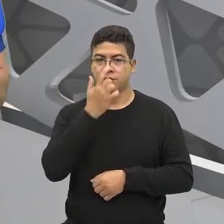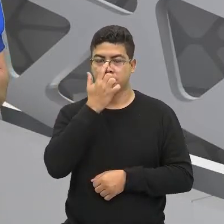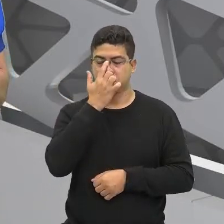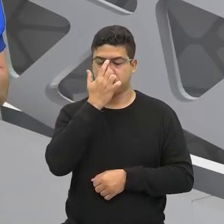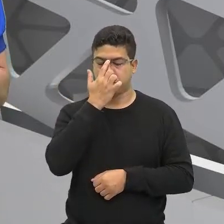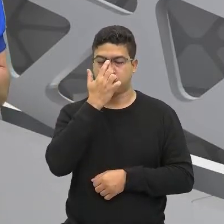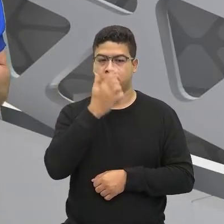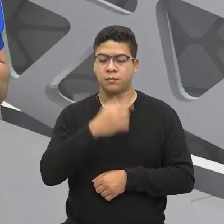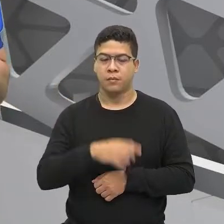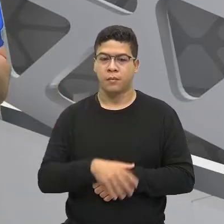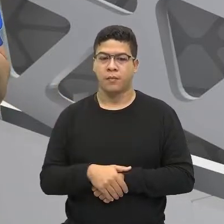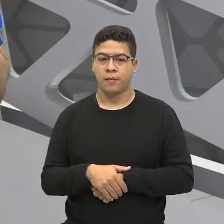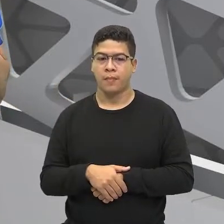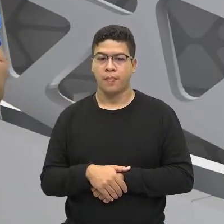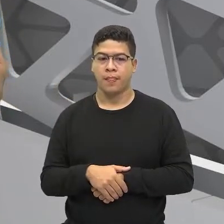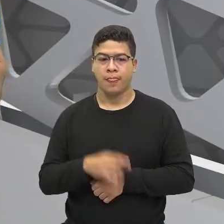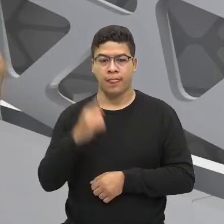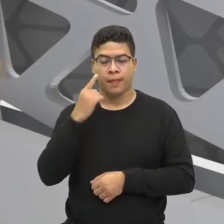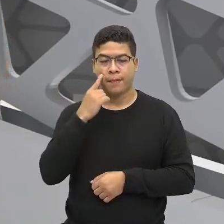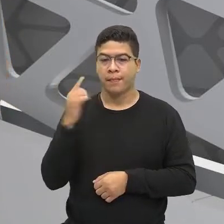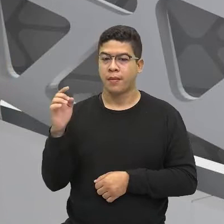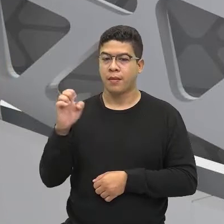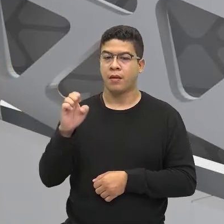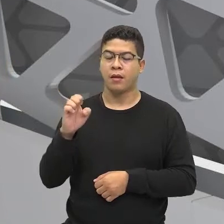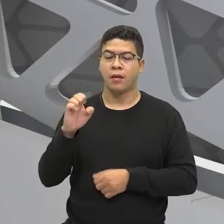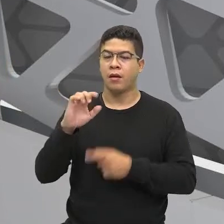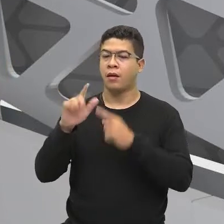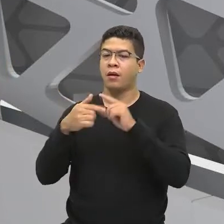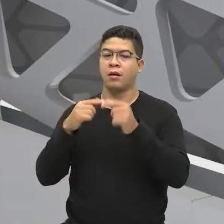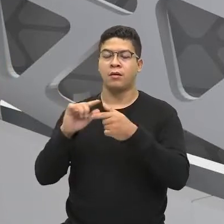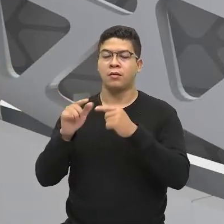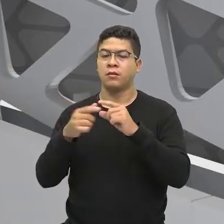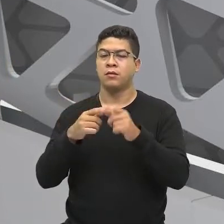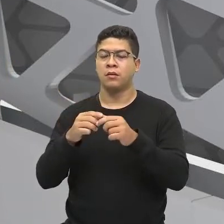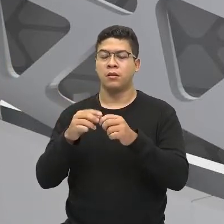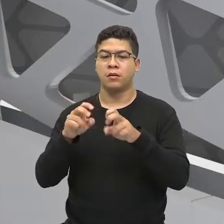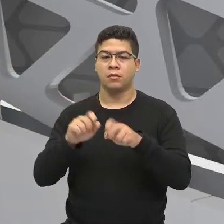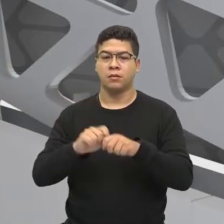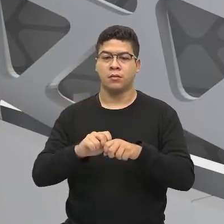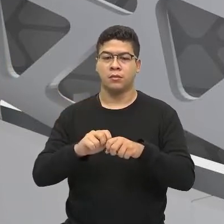1930. Tem A Estrela da Manhã, foi em